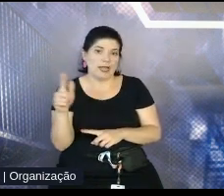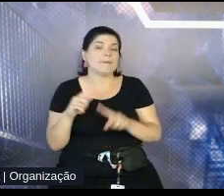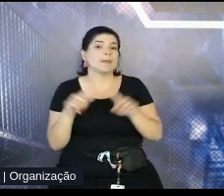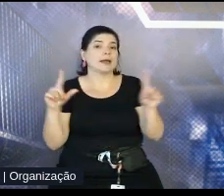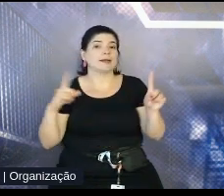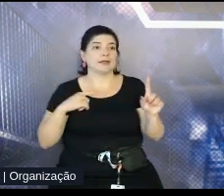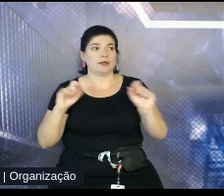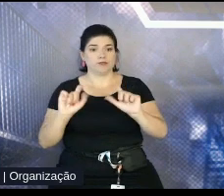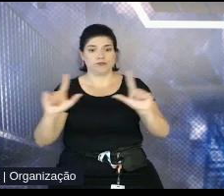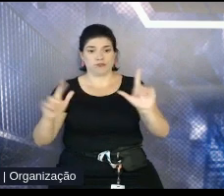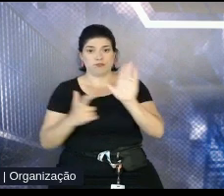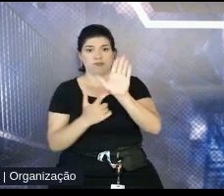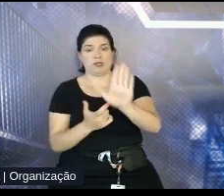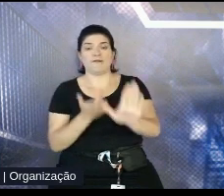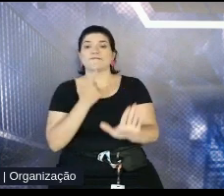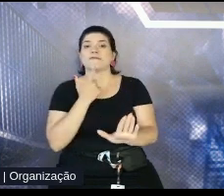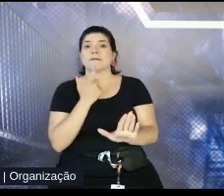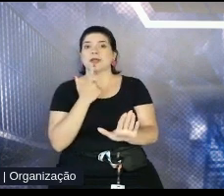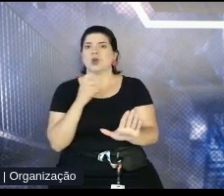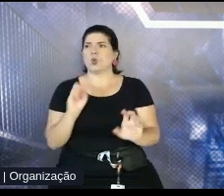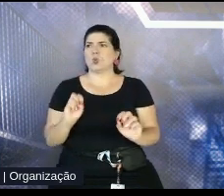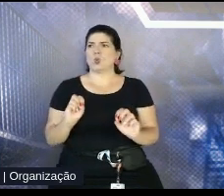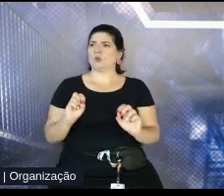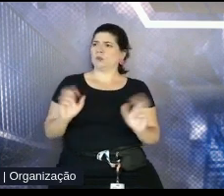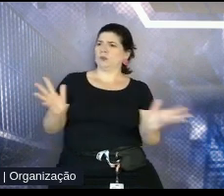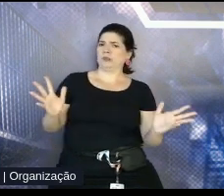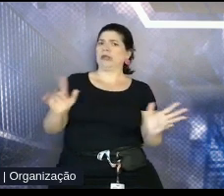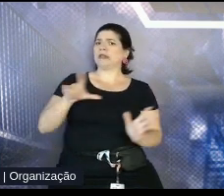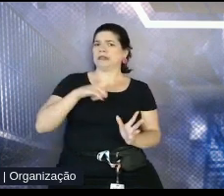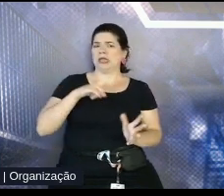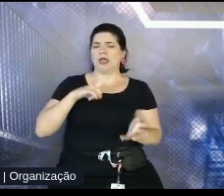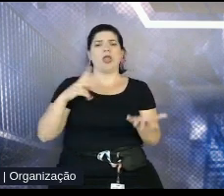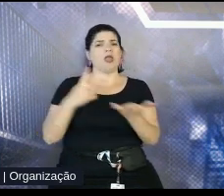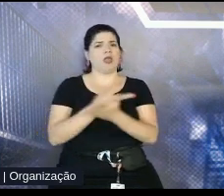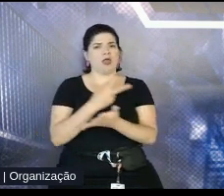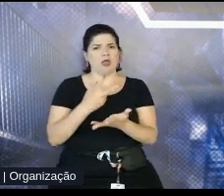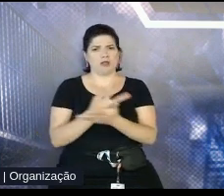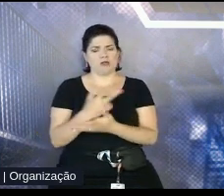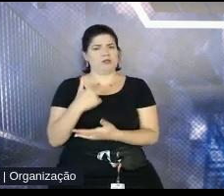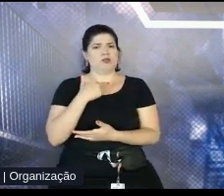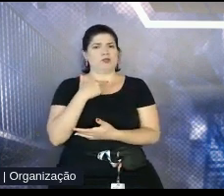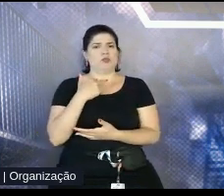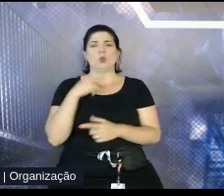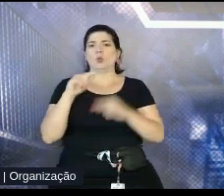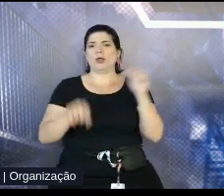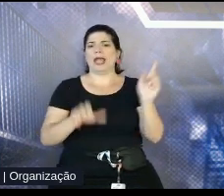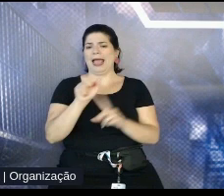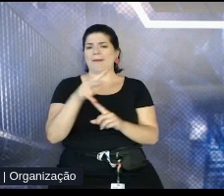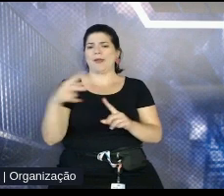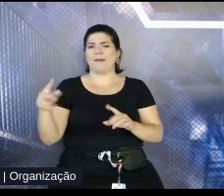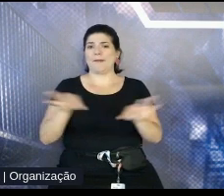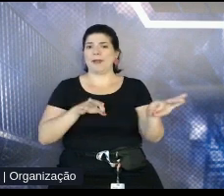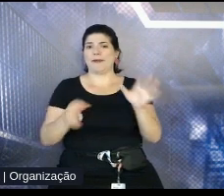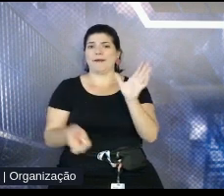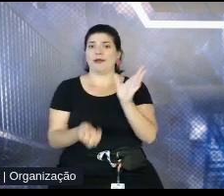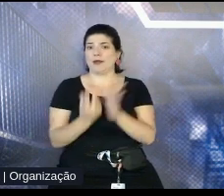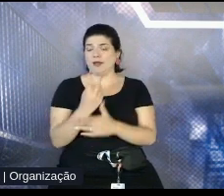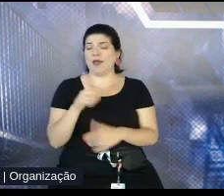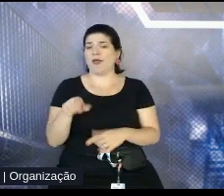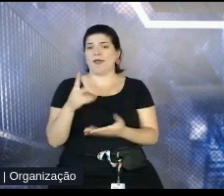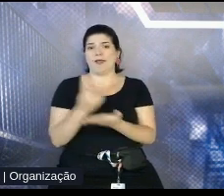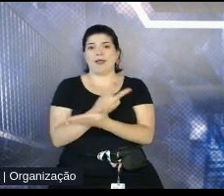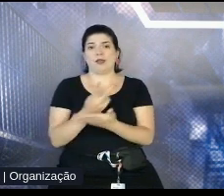para ele, dizendo, opa, isso aqui está errado. Então, você não pode subir a aplicação dessa forma, porque isso está errado. Então,